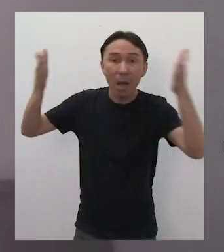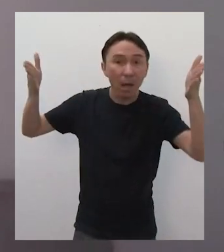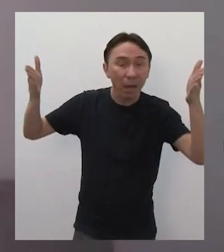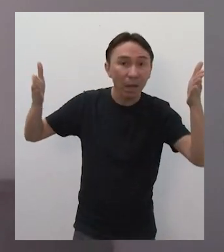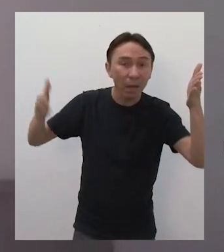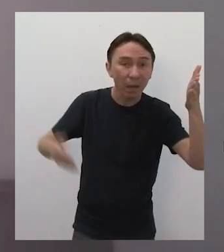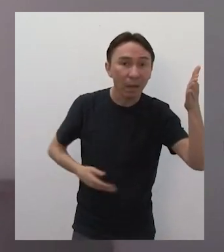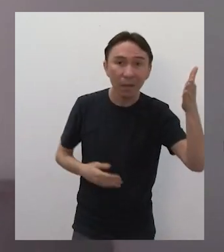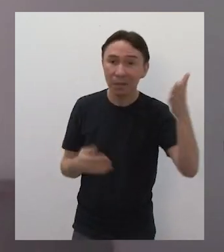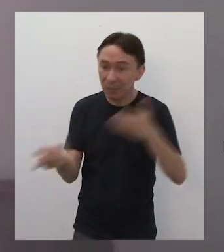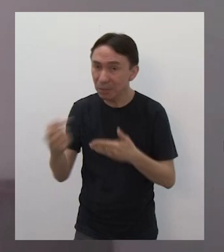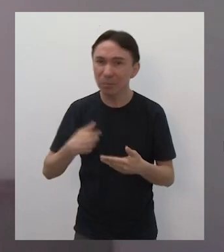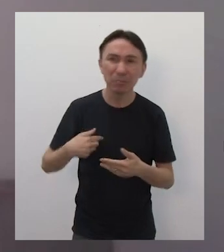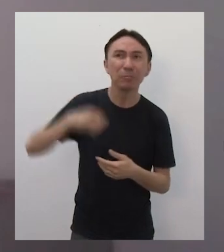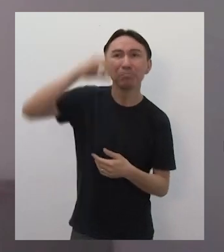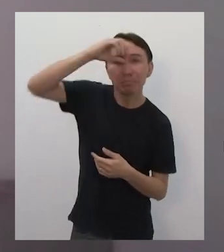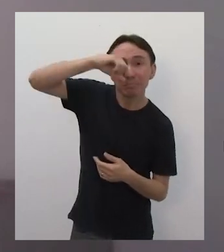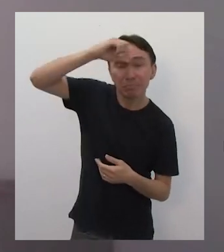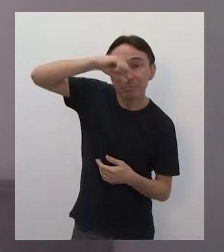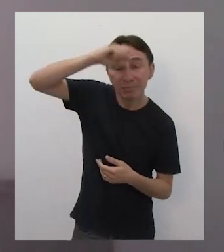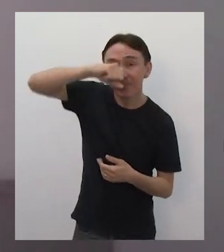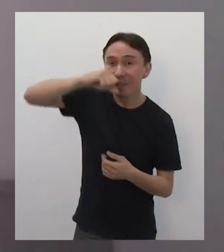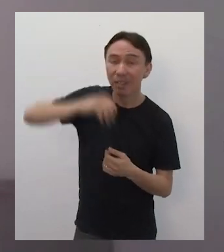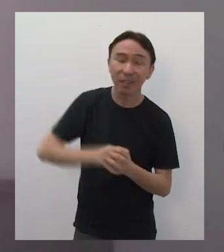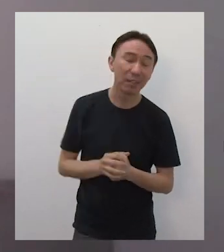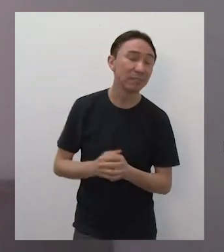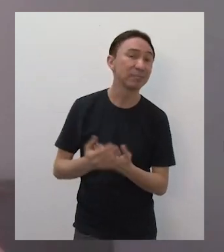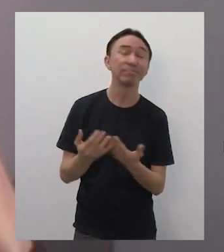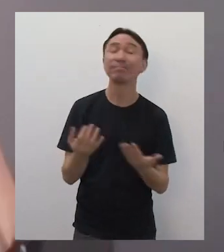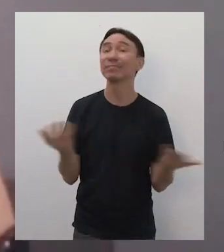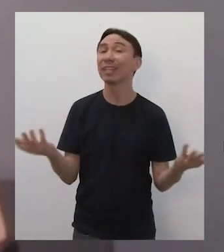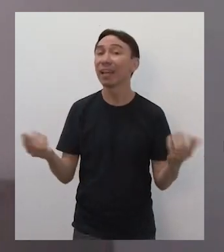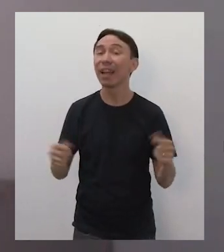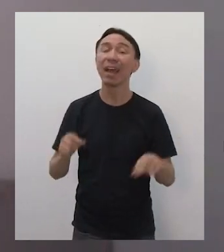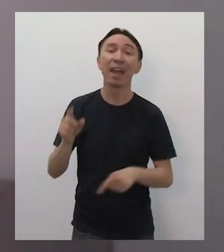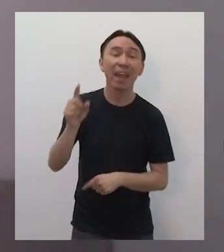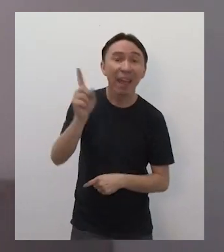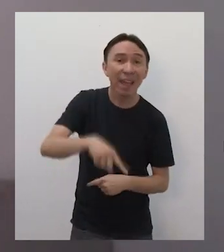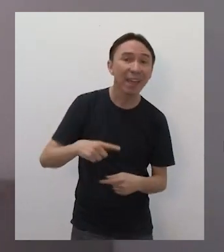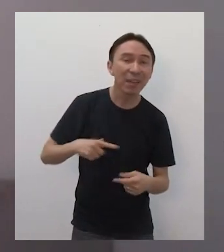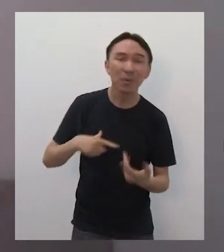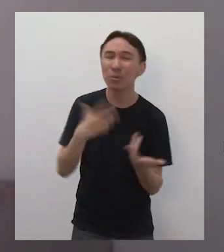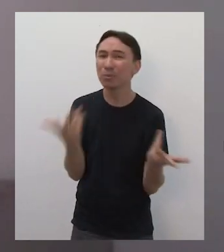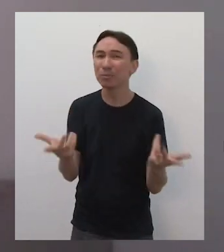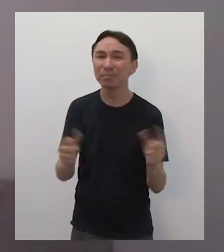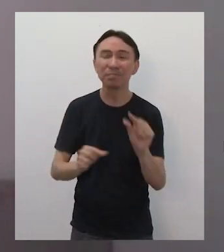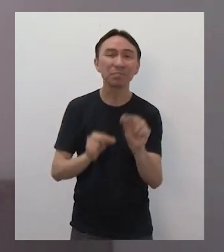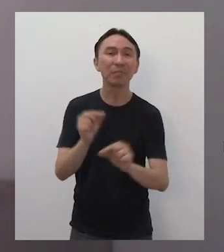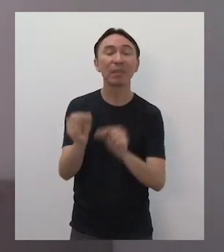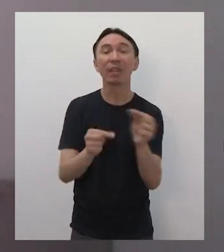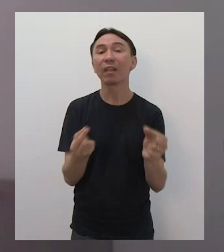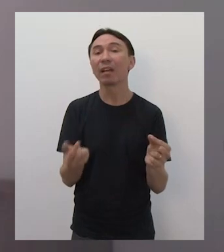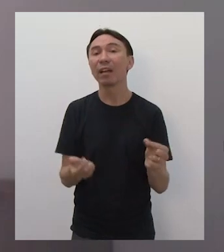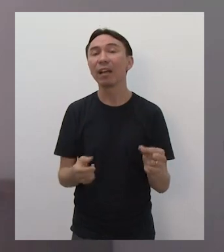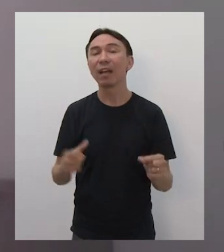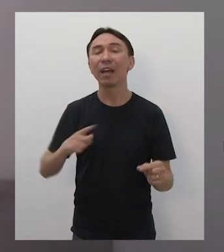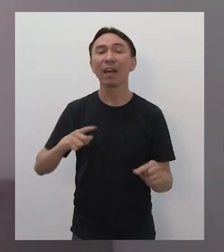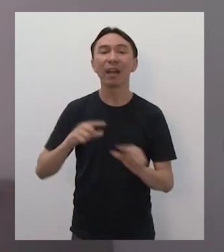e a compartilhar conhecimento, é ter essa criticidade, é ter